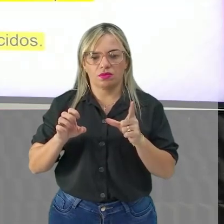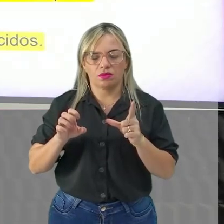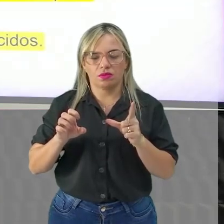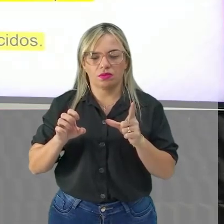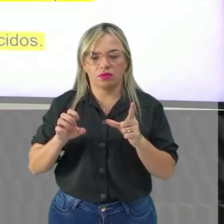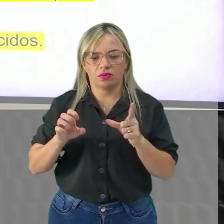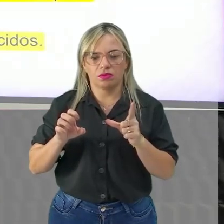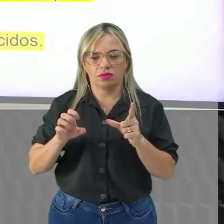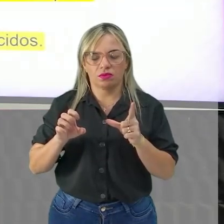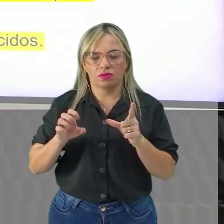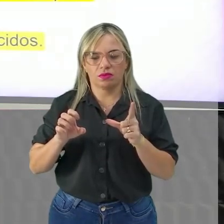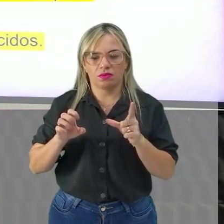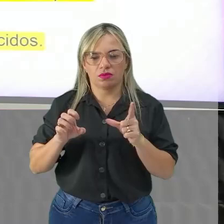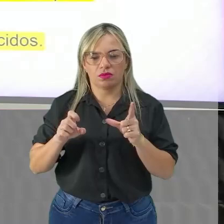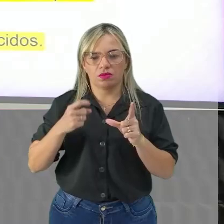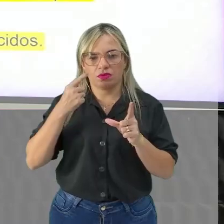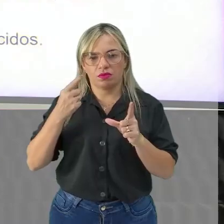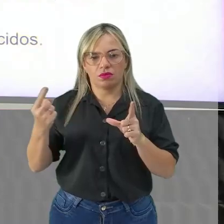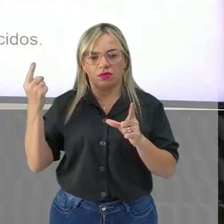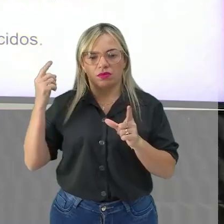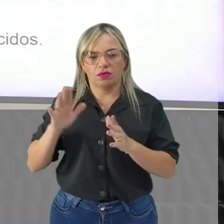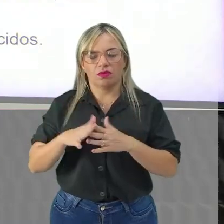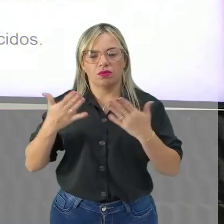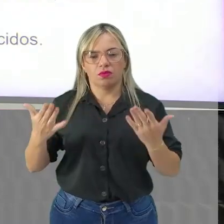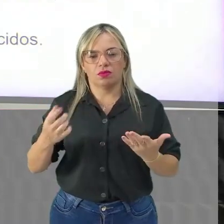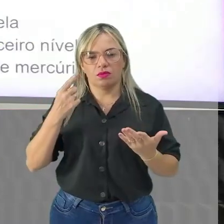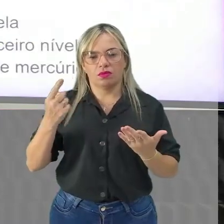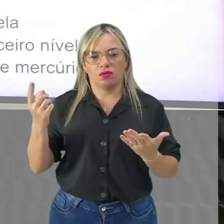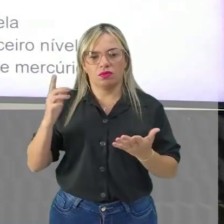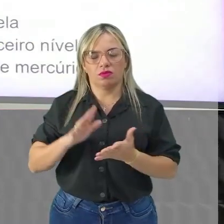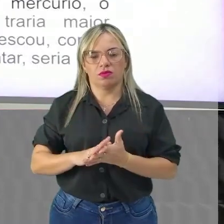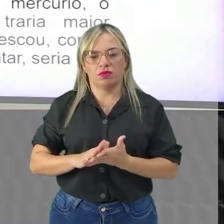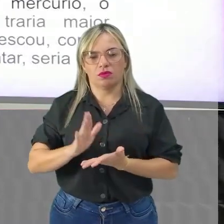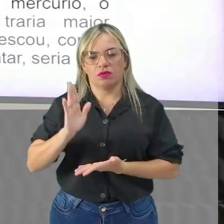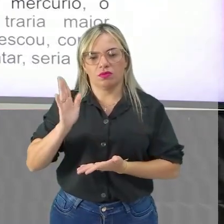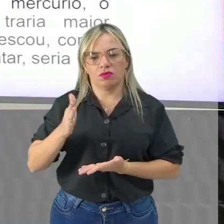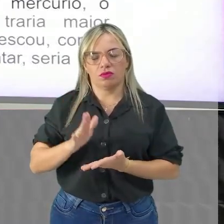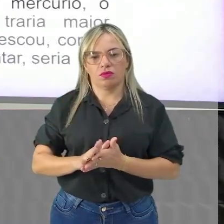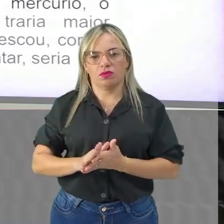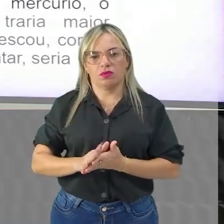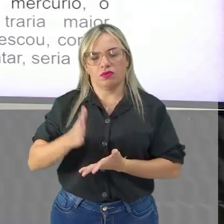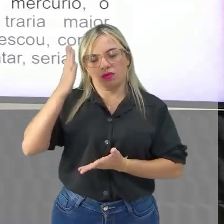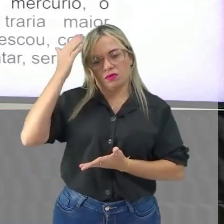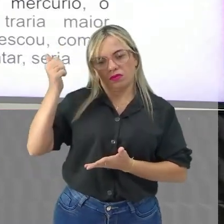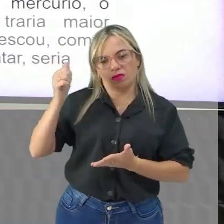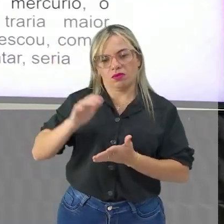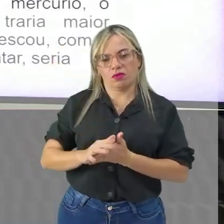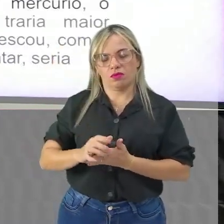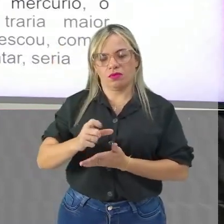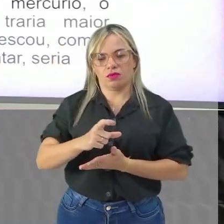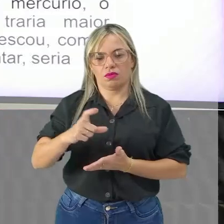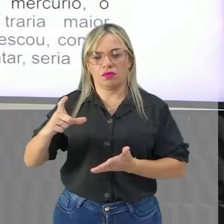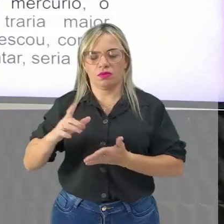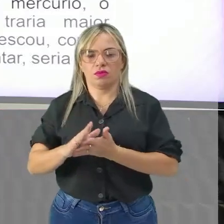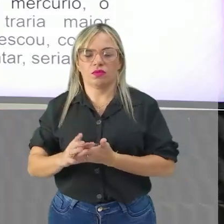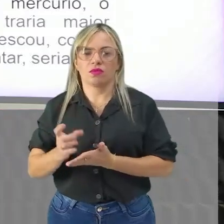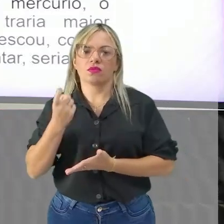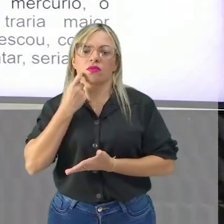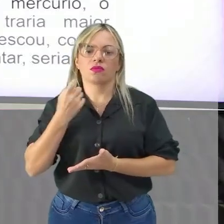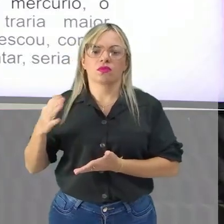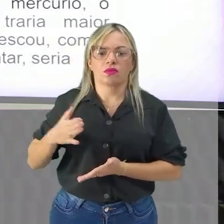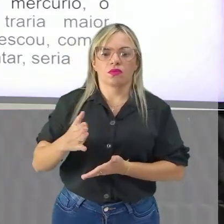é transformado, mas acumulado. Então, já que a gente já sabe que é o peixe maior, vamos ver o que